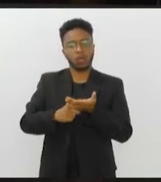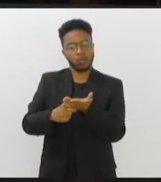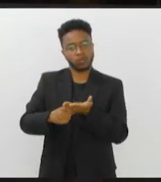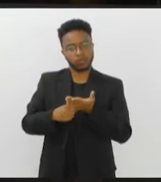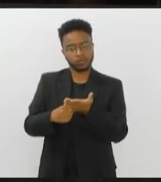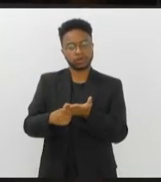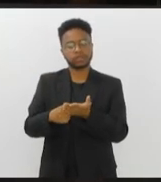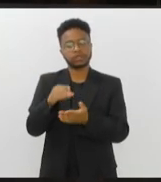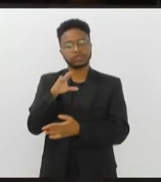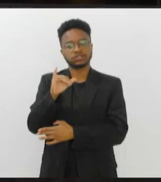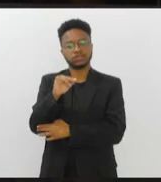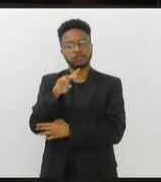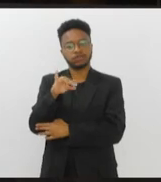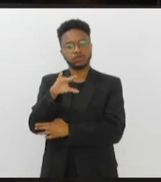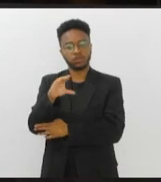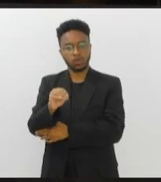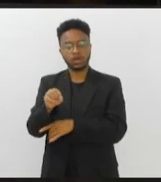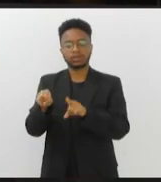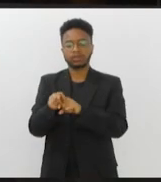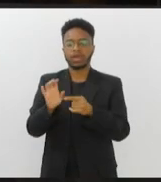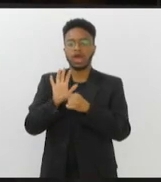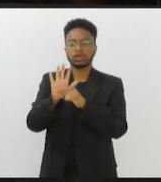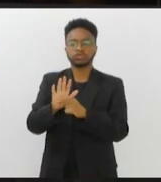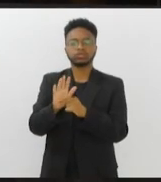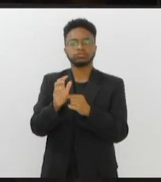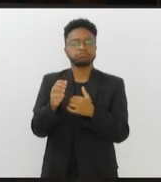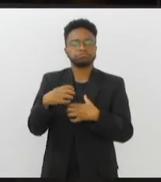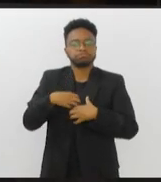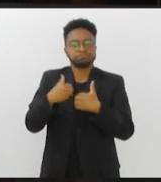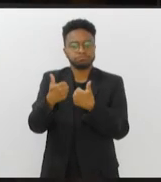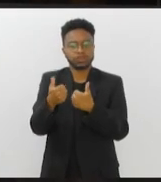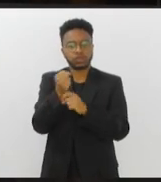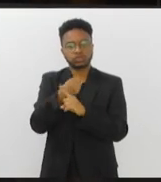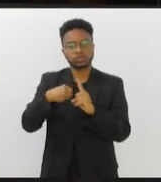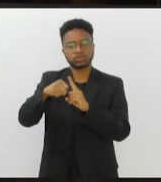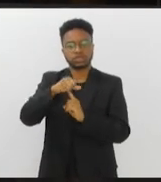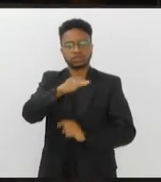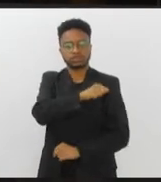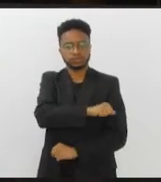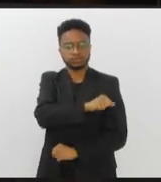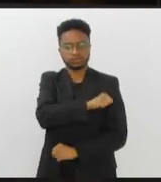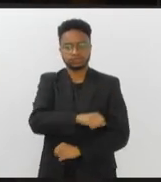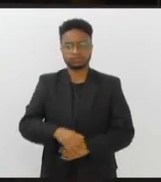compromisso cívico e contribuindo para o bem-estar da sociedade fluminense.